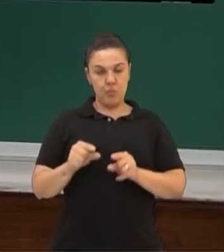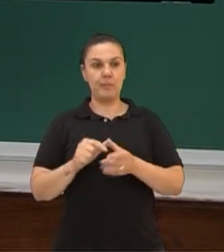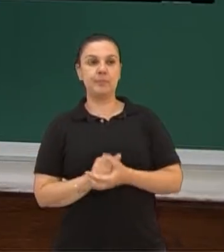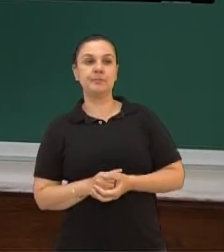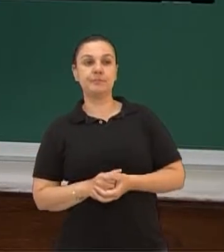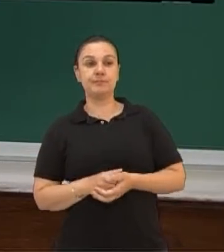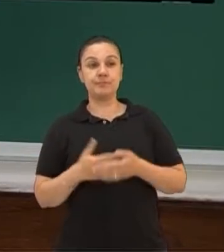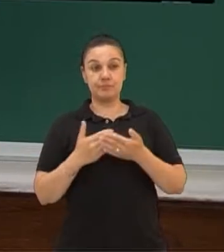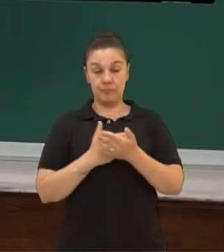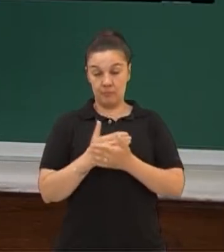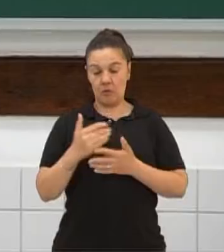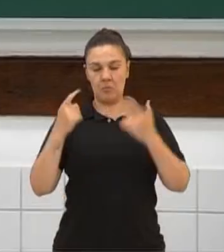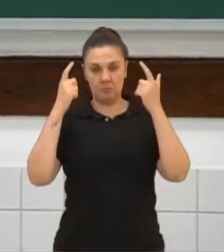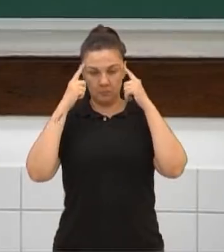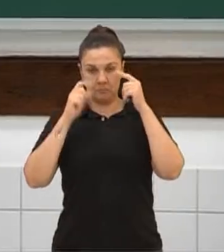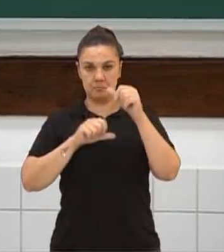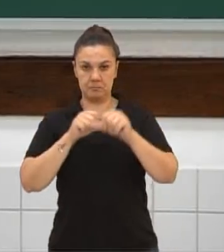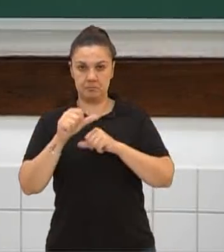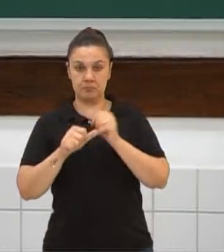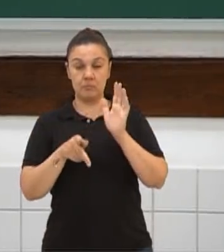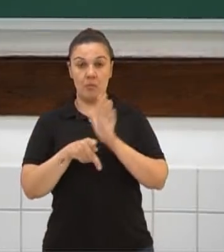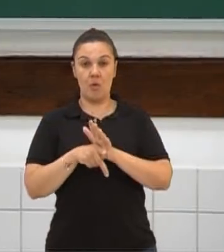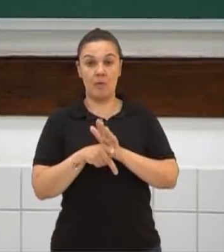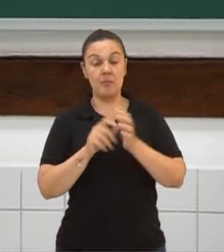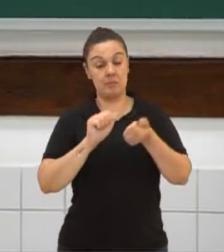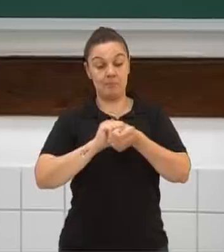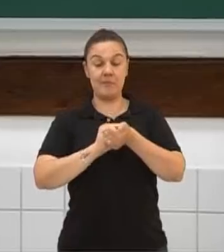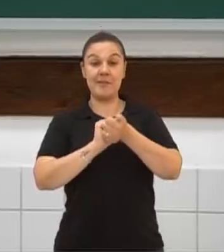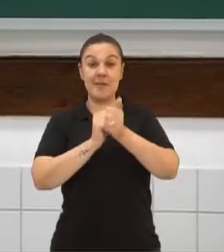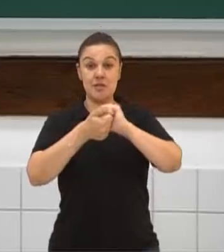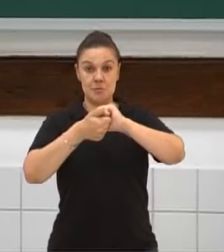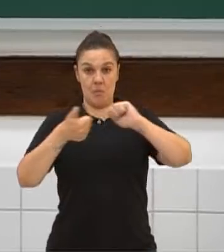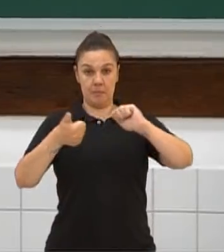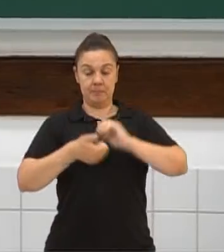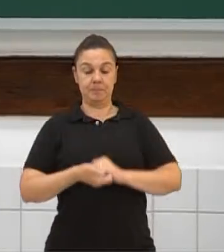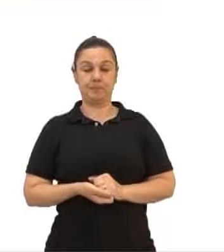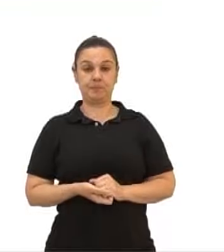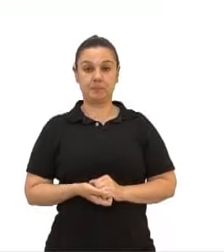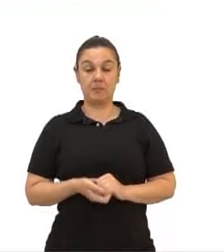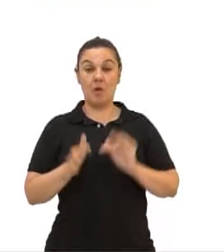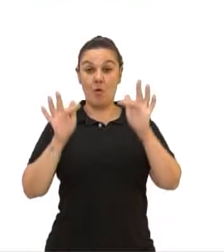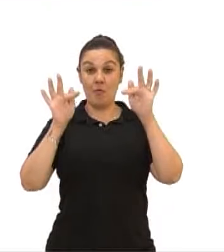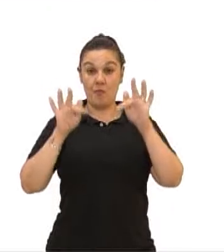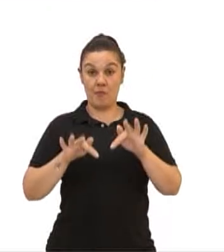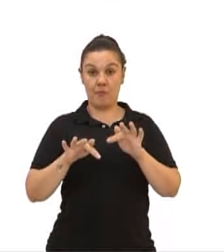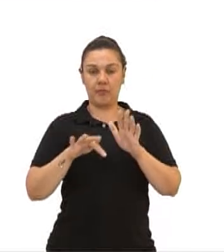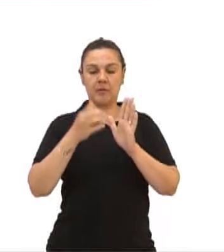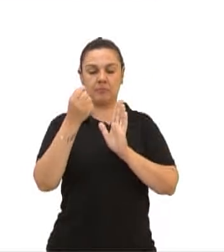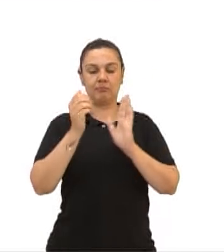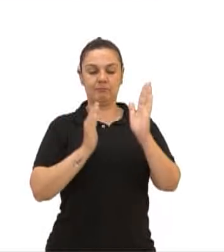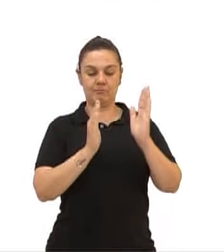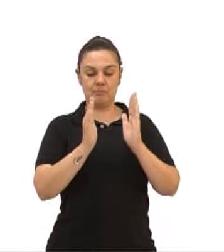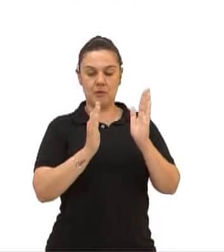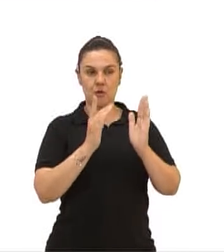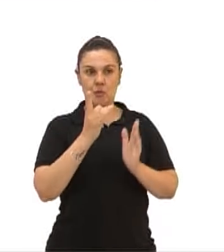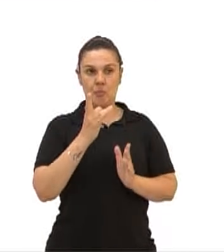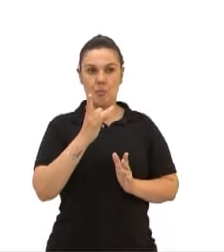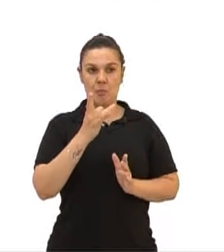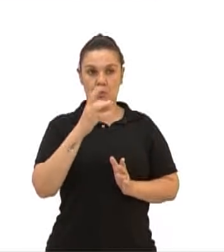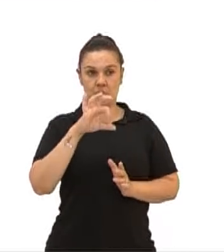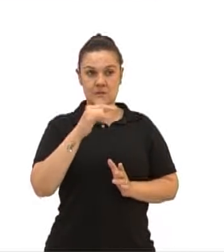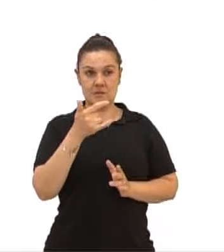a ganhar, então, uma ideia do movimento esportista, que é o que a gente vai falar agora. Então, no final da década ali de 1970 até a década